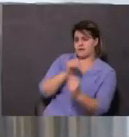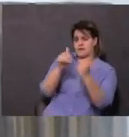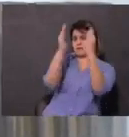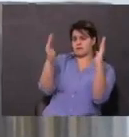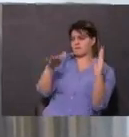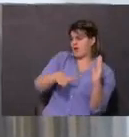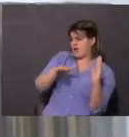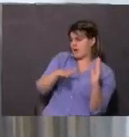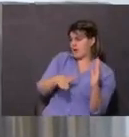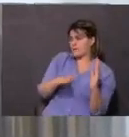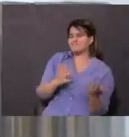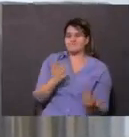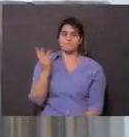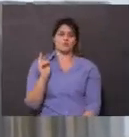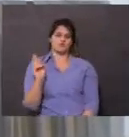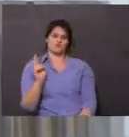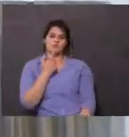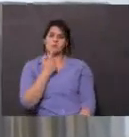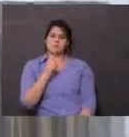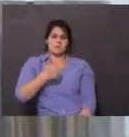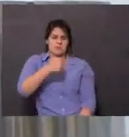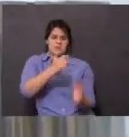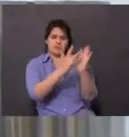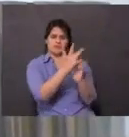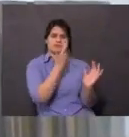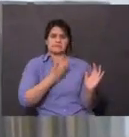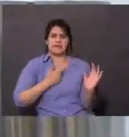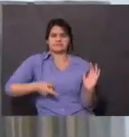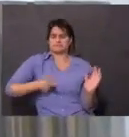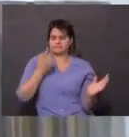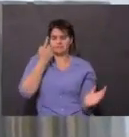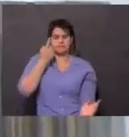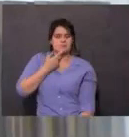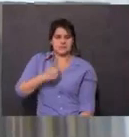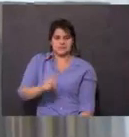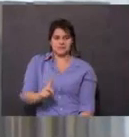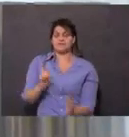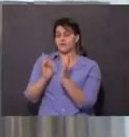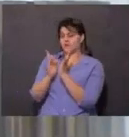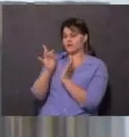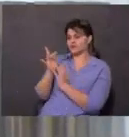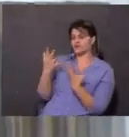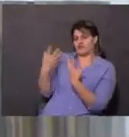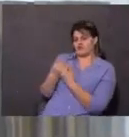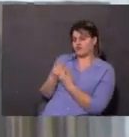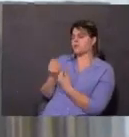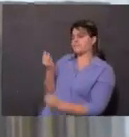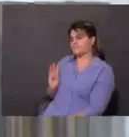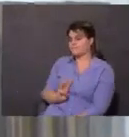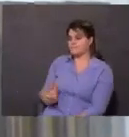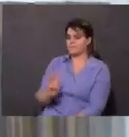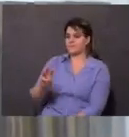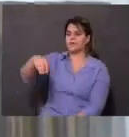zrozumieli tego, co im powiedział. Potem poszedł z nimi i wrócił do